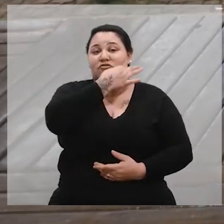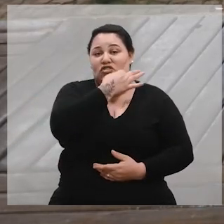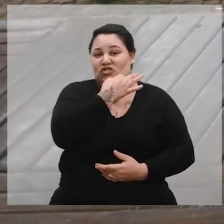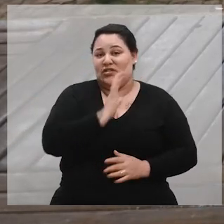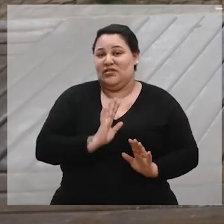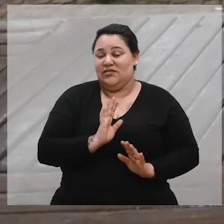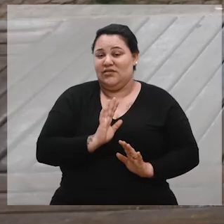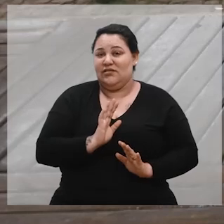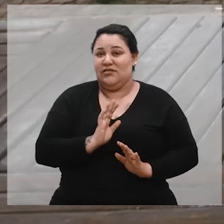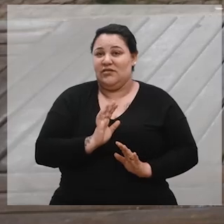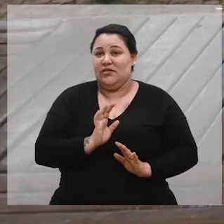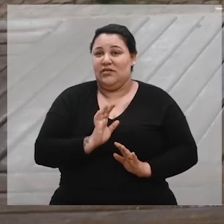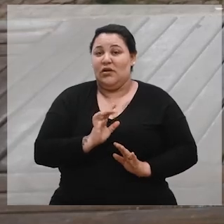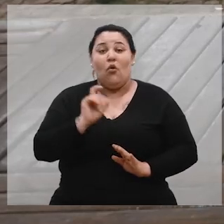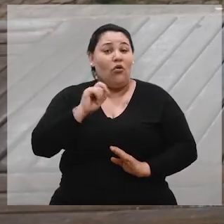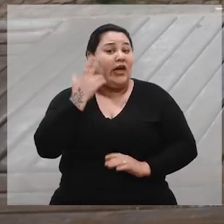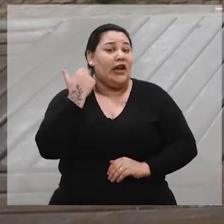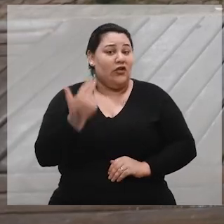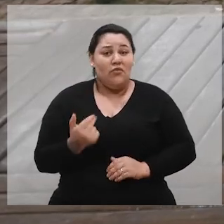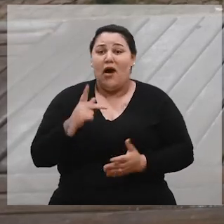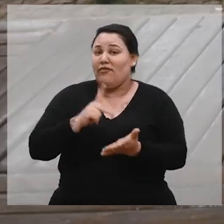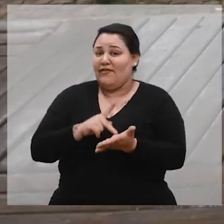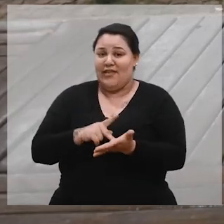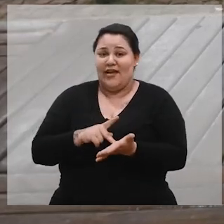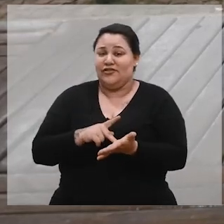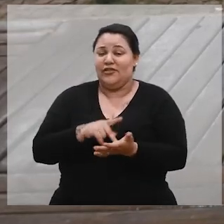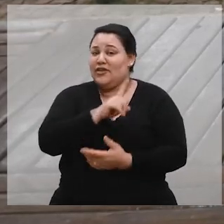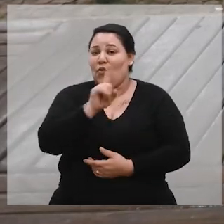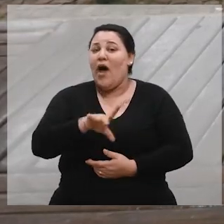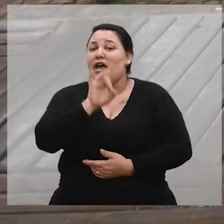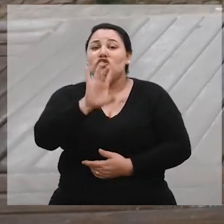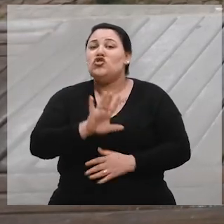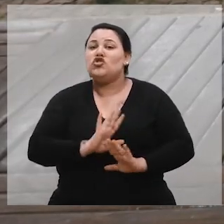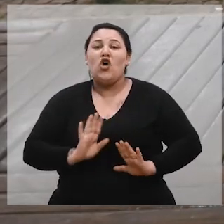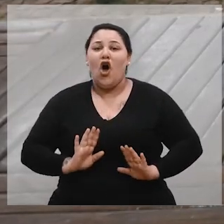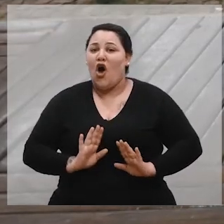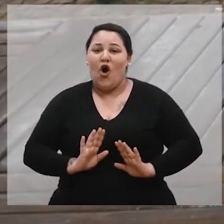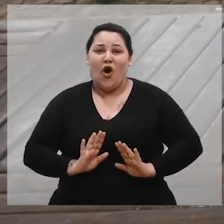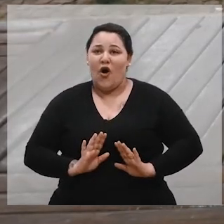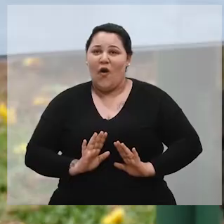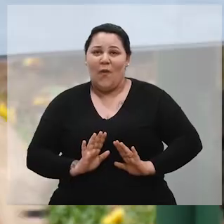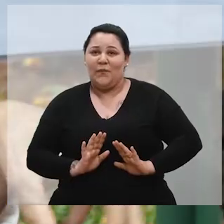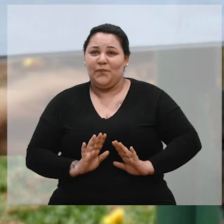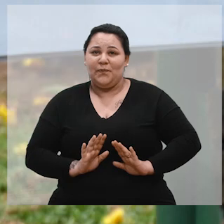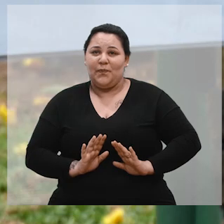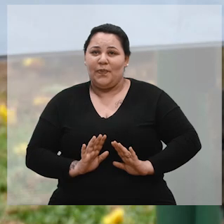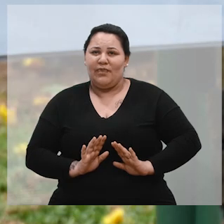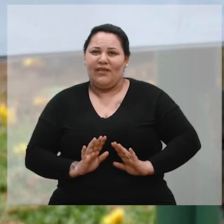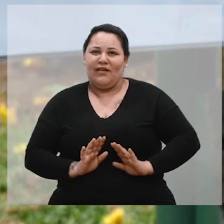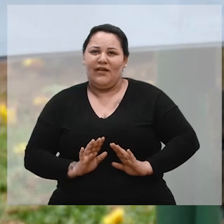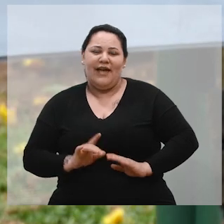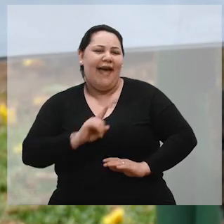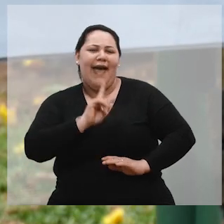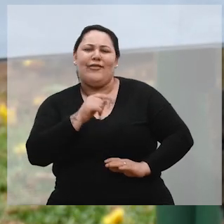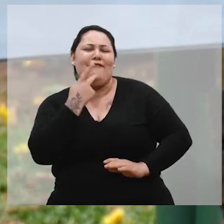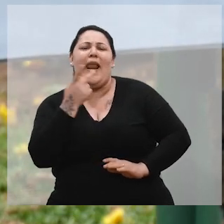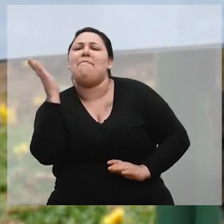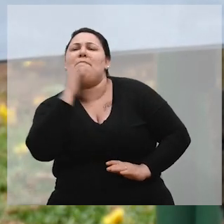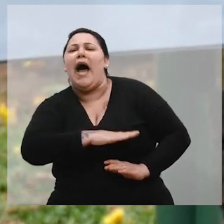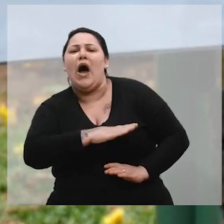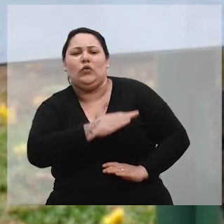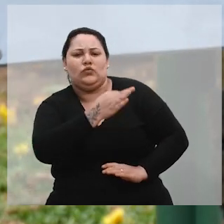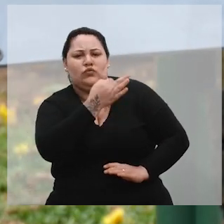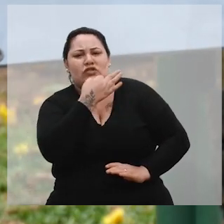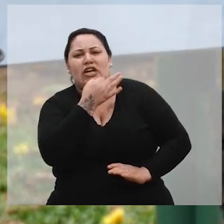cidade. E o que era muito comum, na verdade, né, Fábio? Não é uma questão só... Sim, não é demonizar Caxias, foi